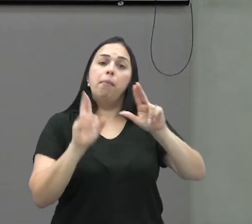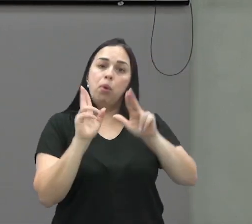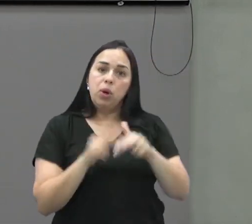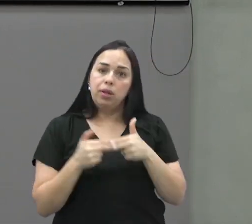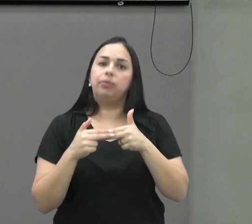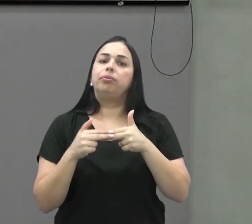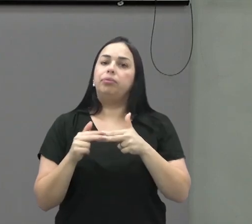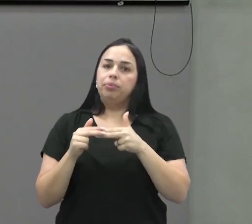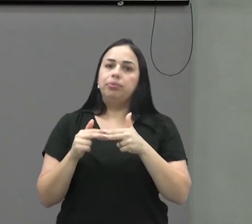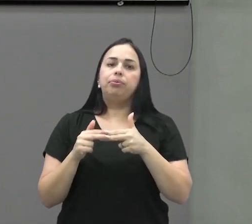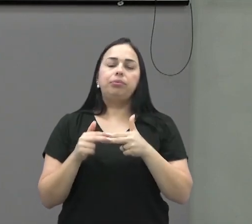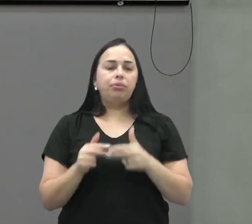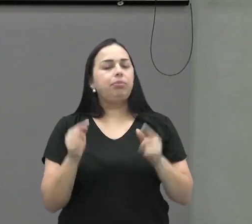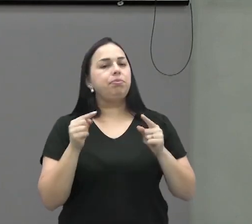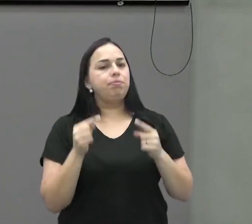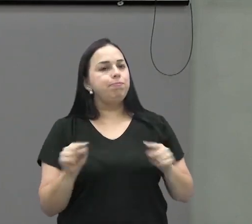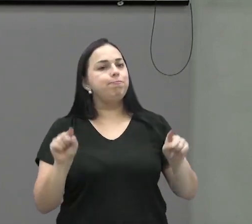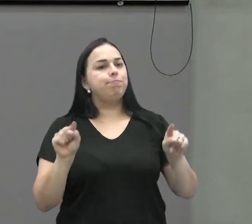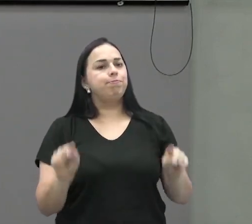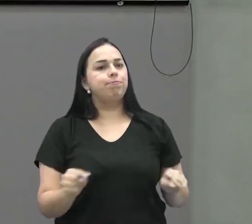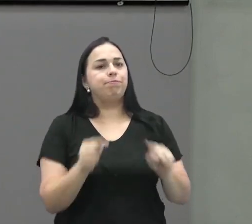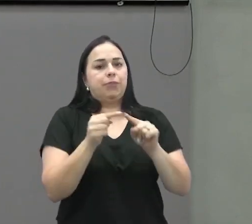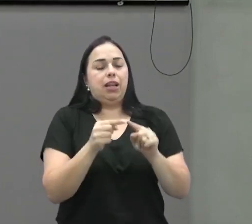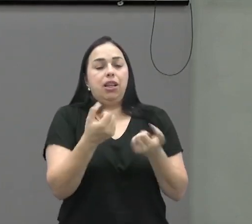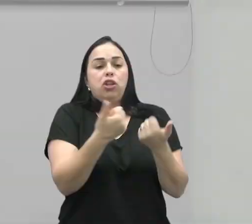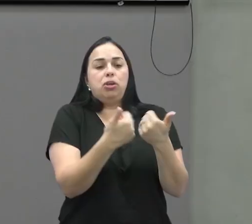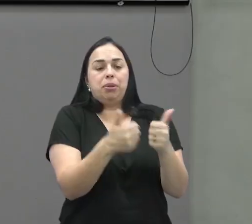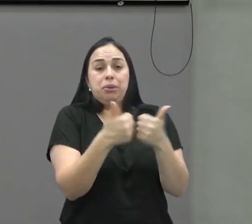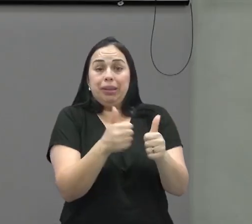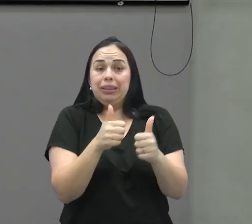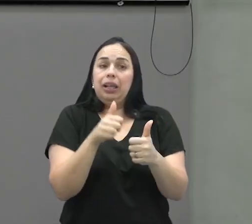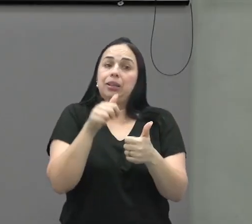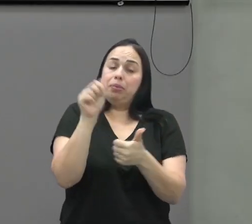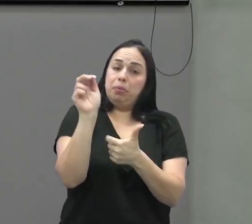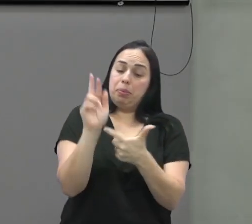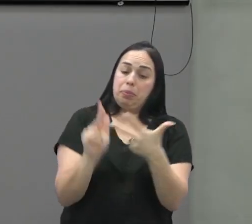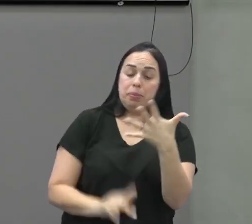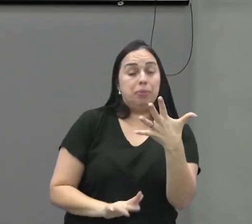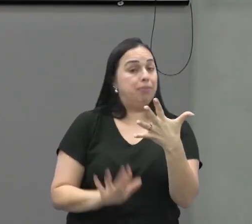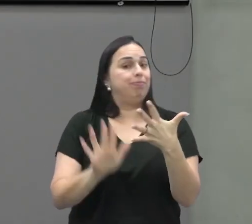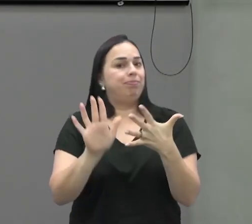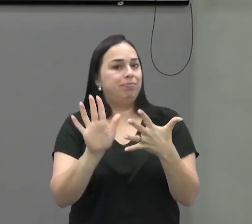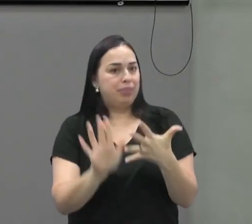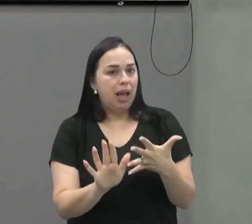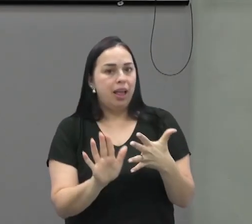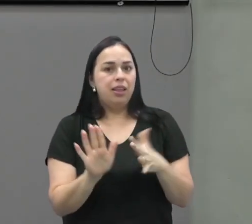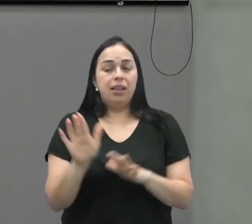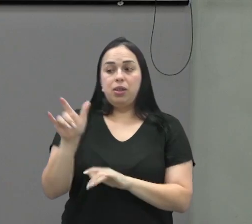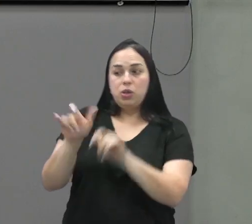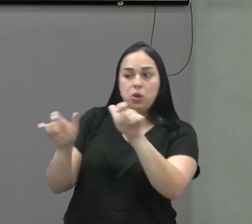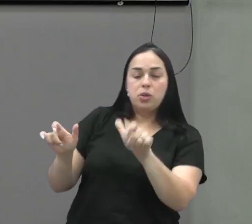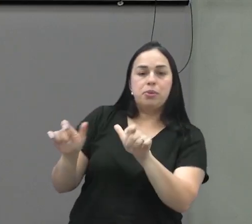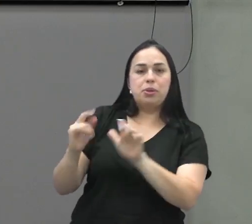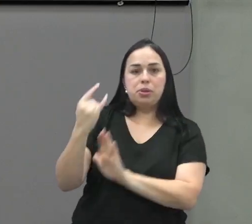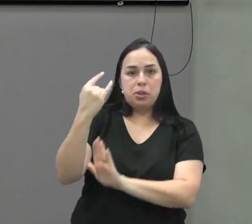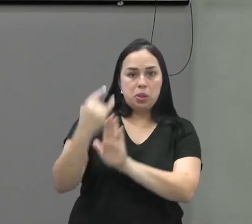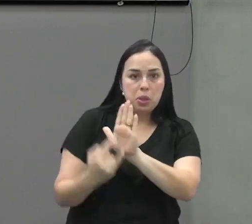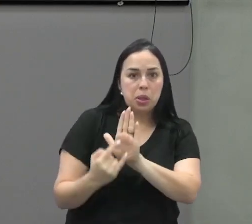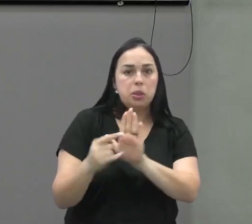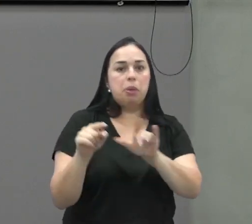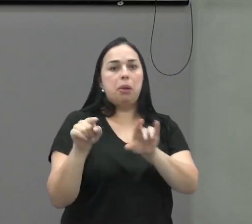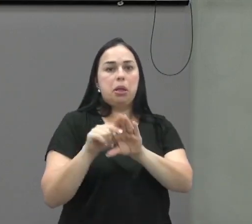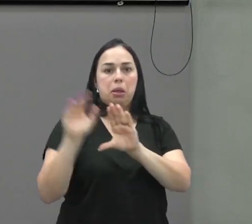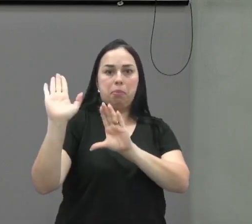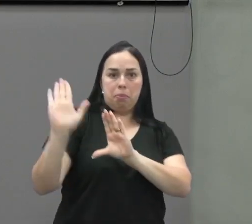muitas dessas ações são ligadas ao transporte, né? Isso tudo chega para nós através dos documentos